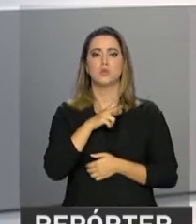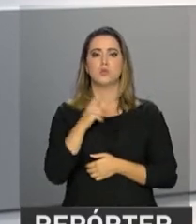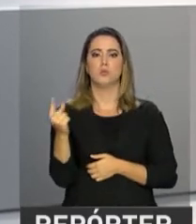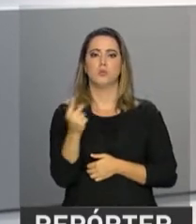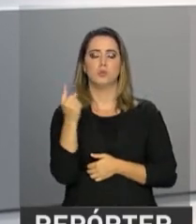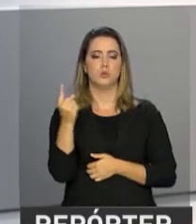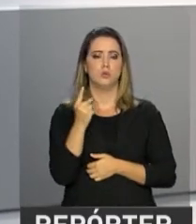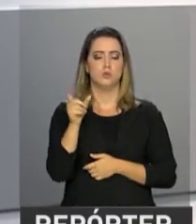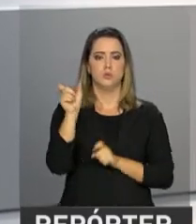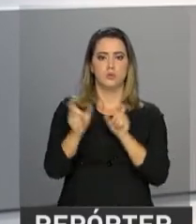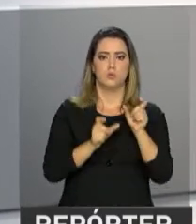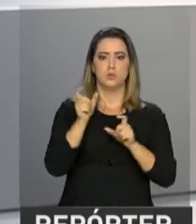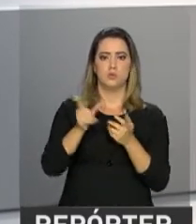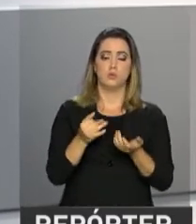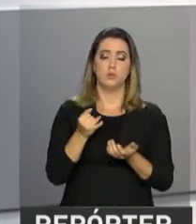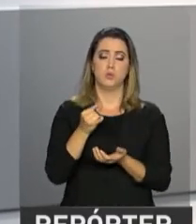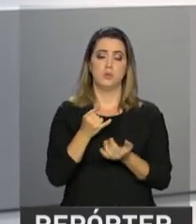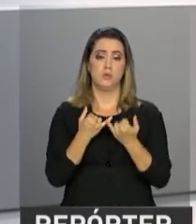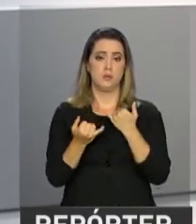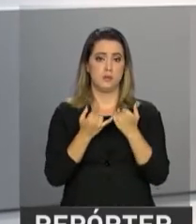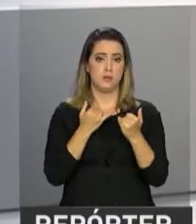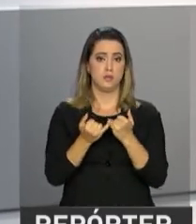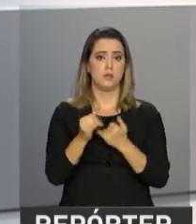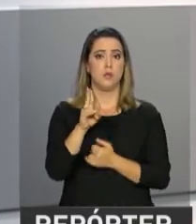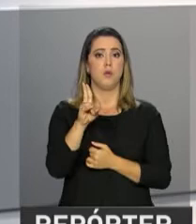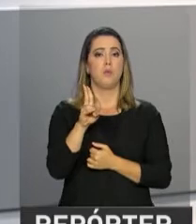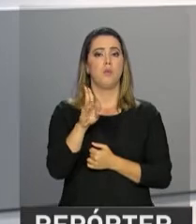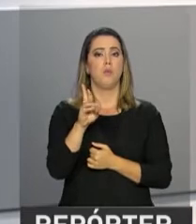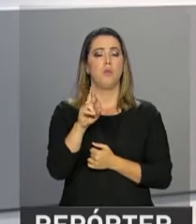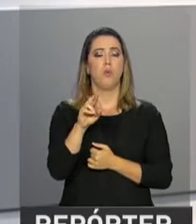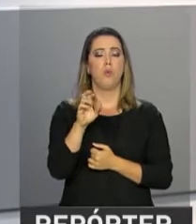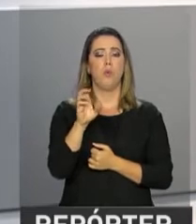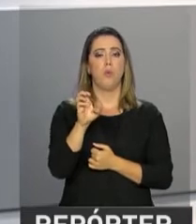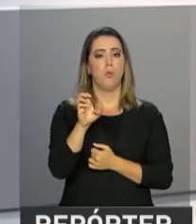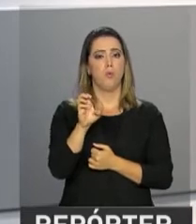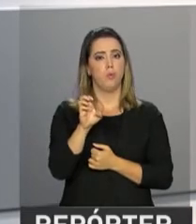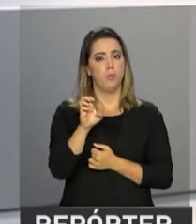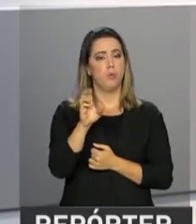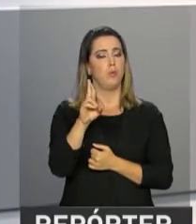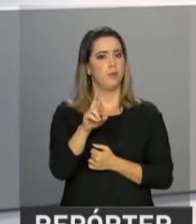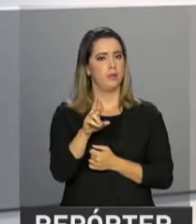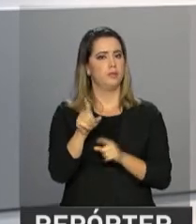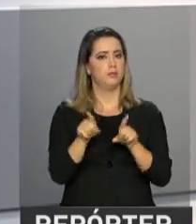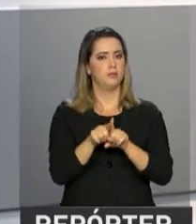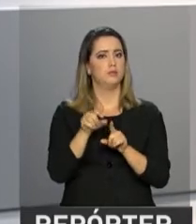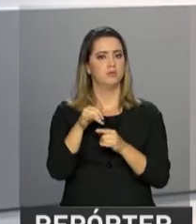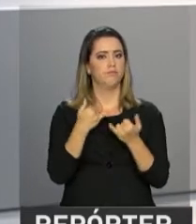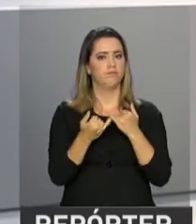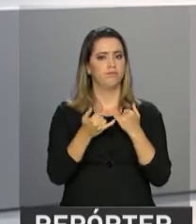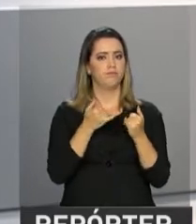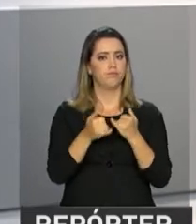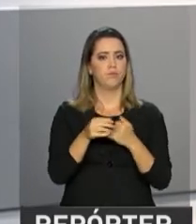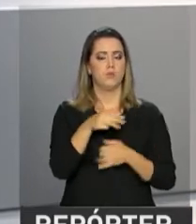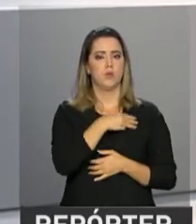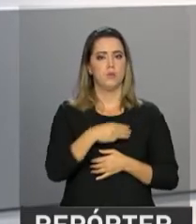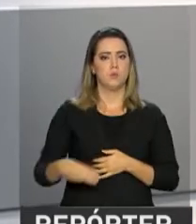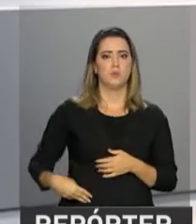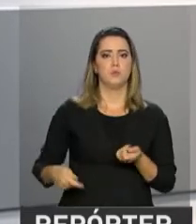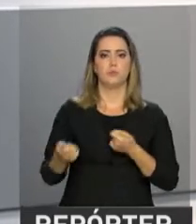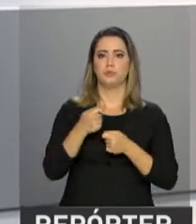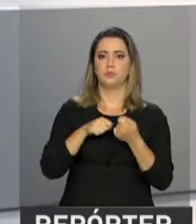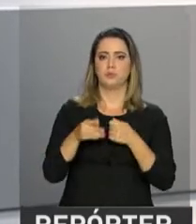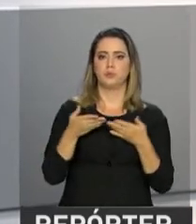passageiros, como o do aplicativo Uber, por exemplo. O ministro da Fazenda, Henrique Meirelles, que participou da audiência na Comissão de